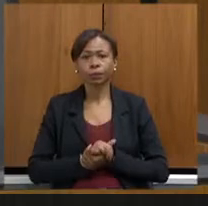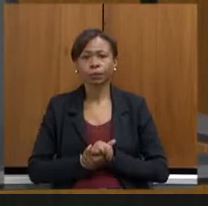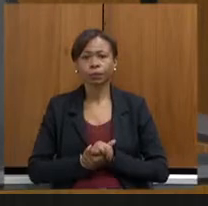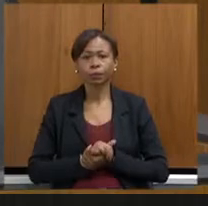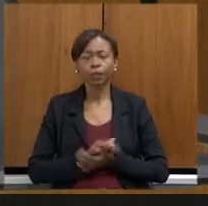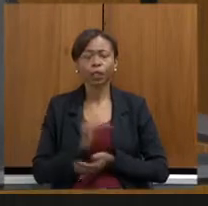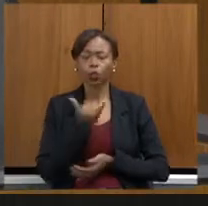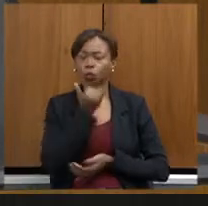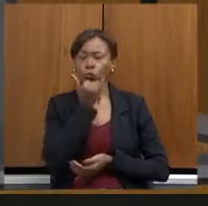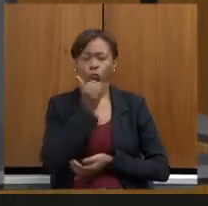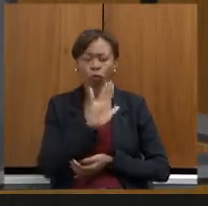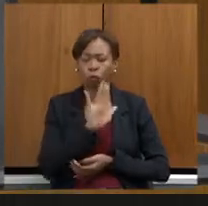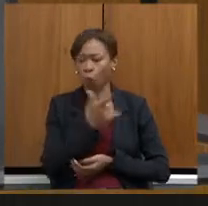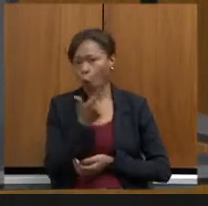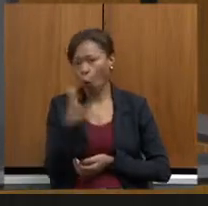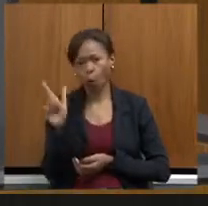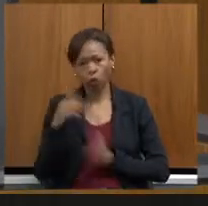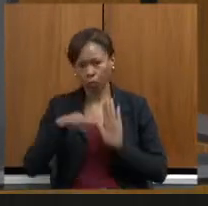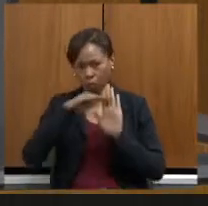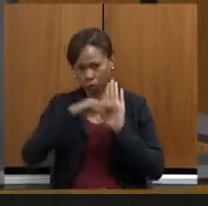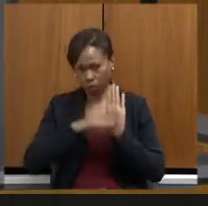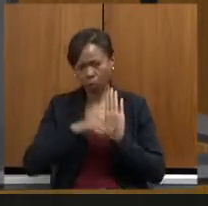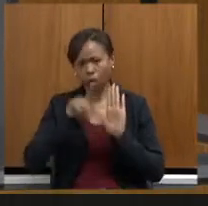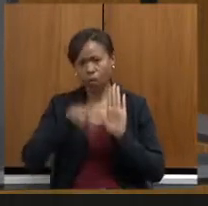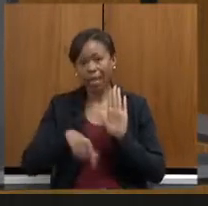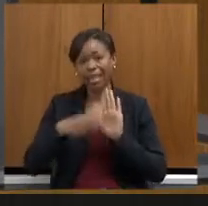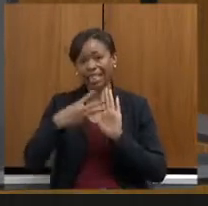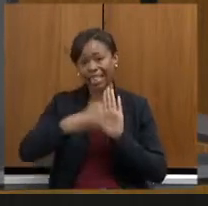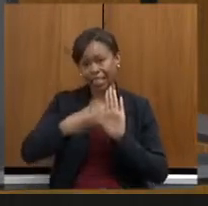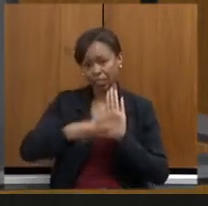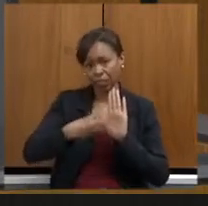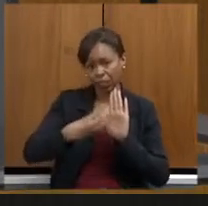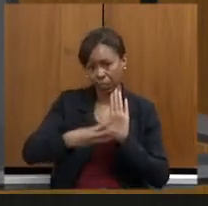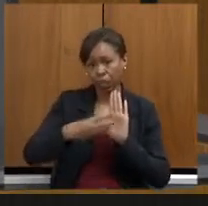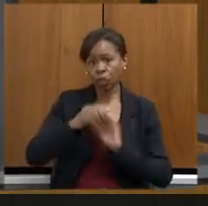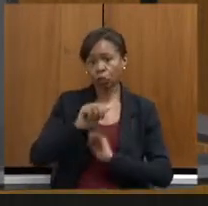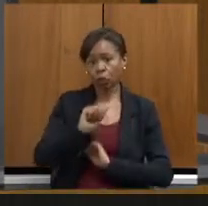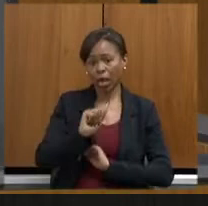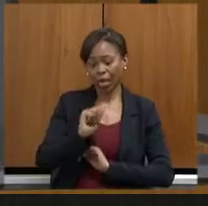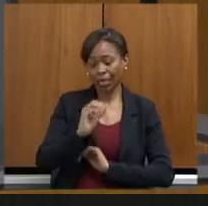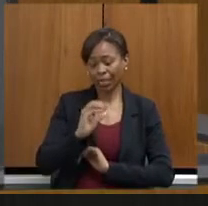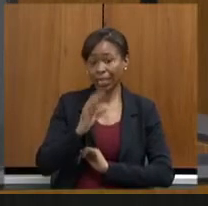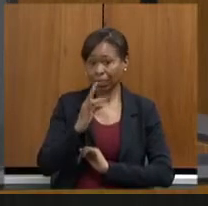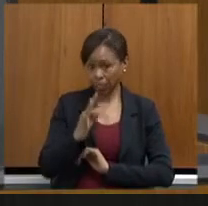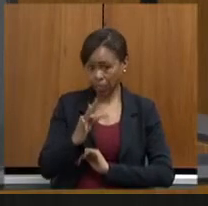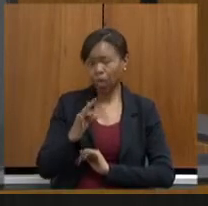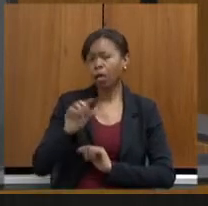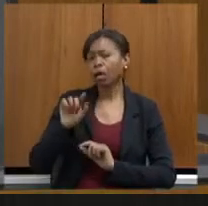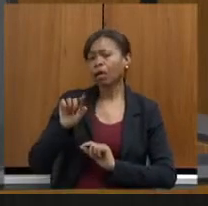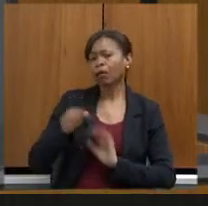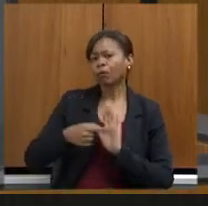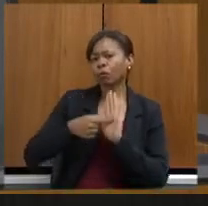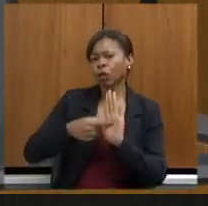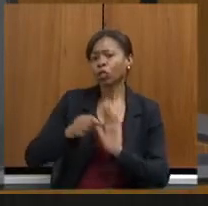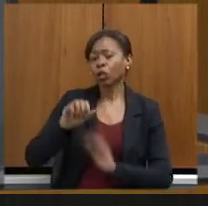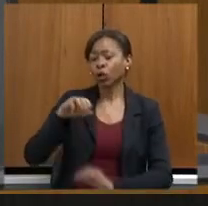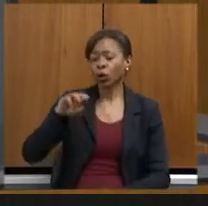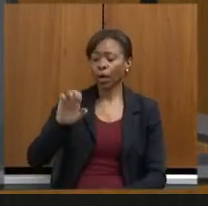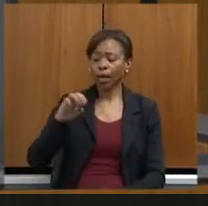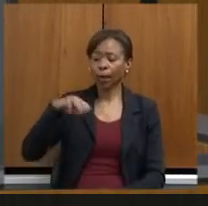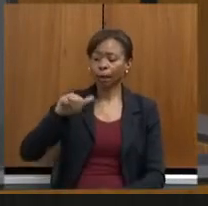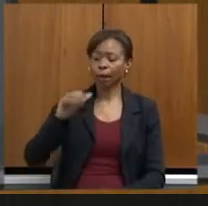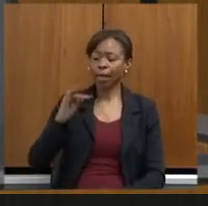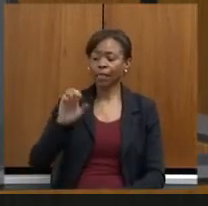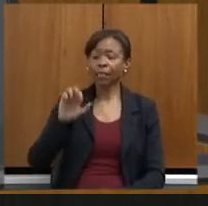o perdão outra calça que a cláusula terceira do act prevê que em matéria fornecer a minuta